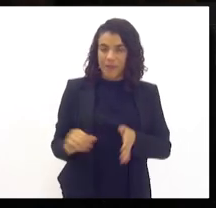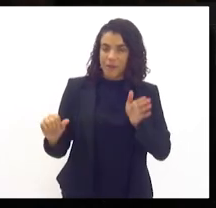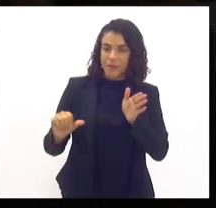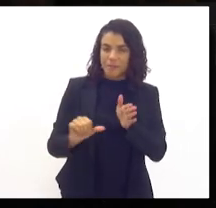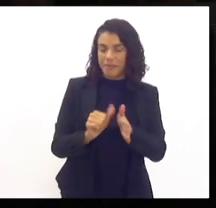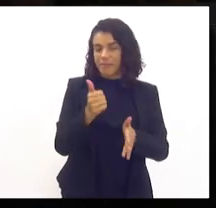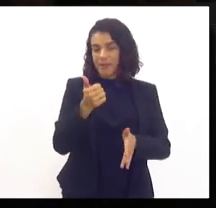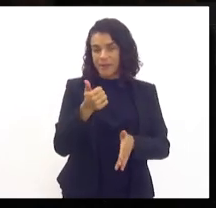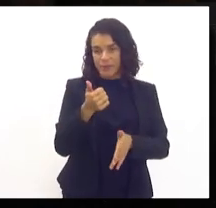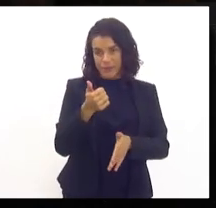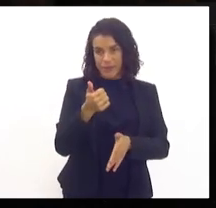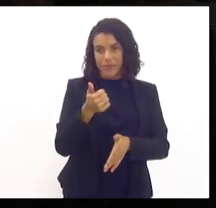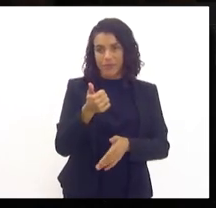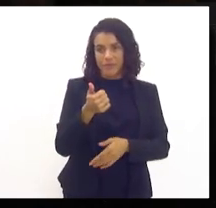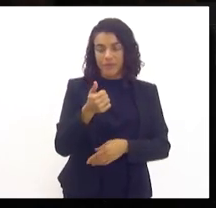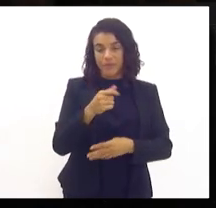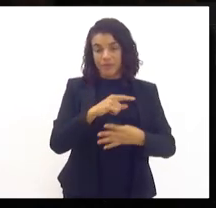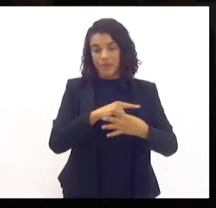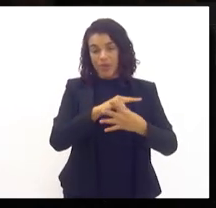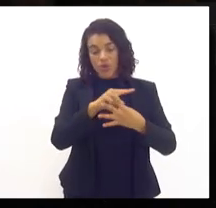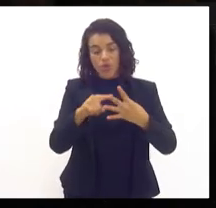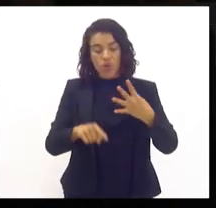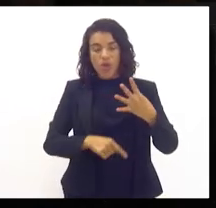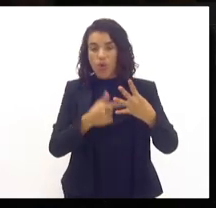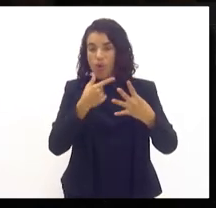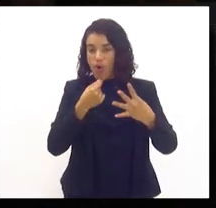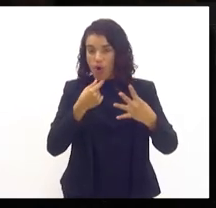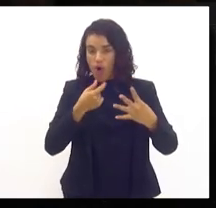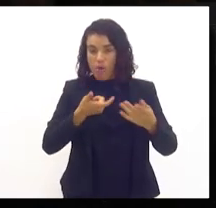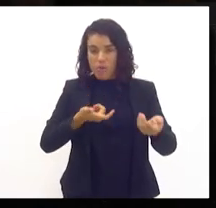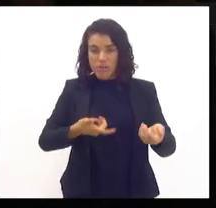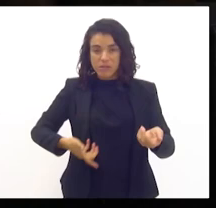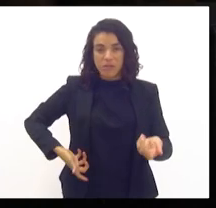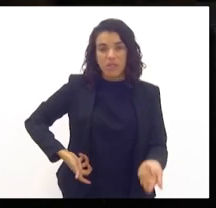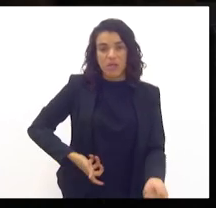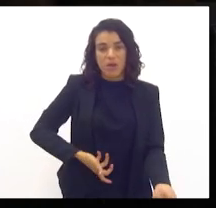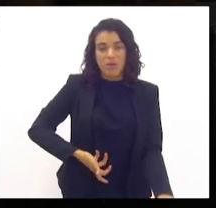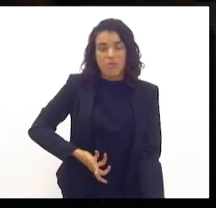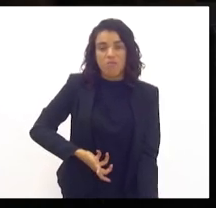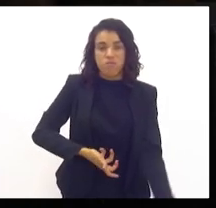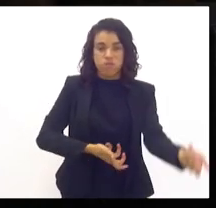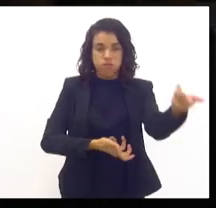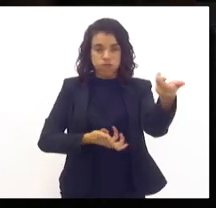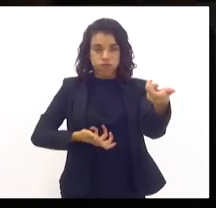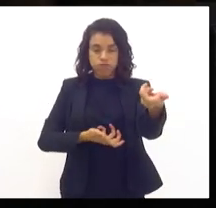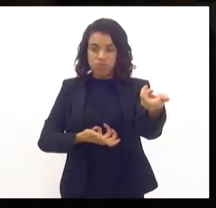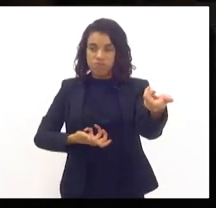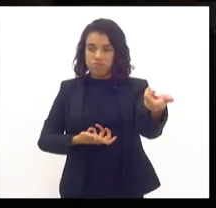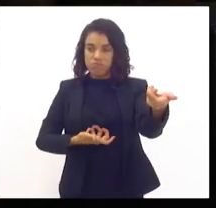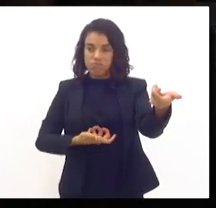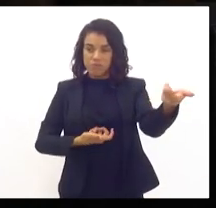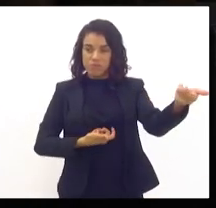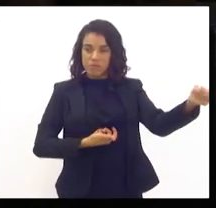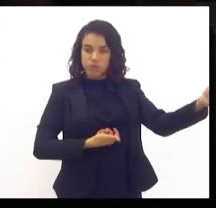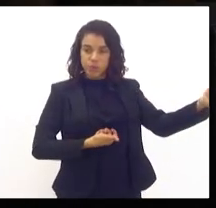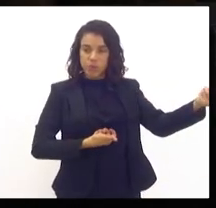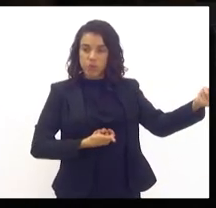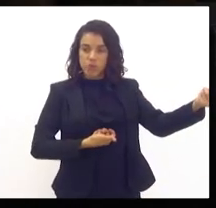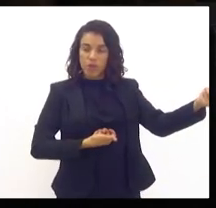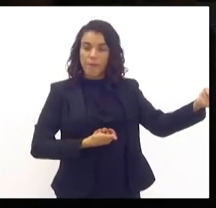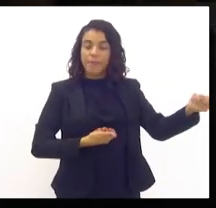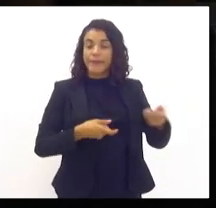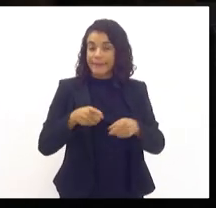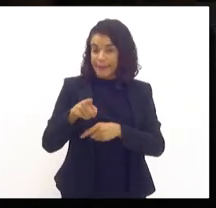Primeiro, quatro homens armados de fuzil, que, segundo o